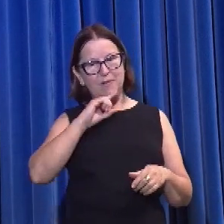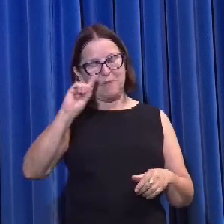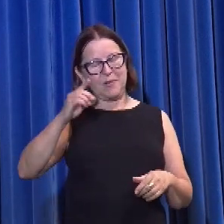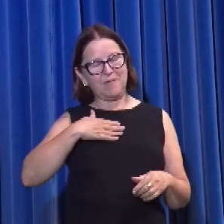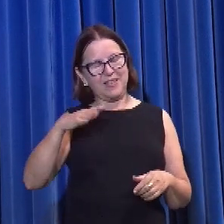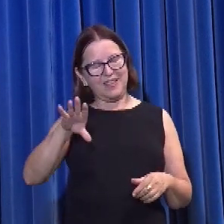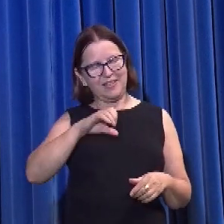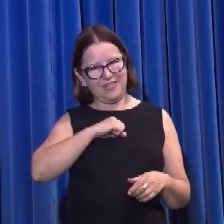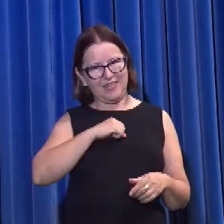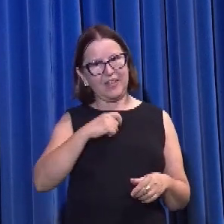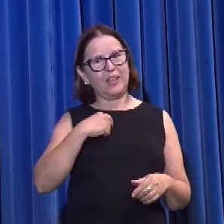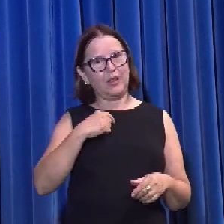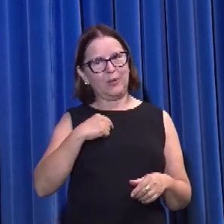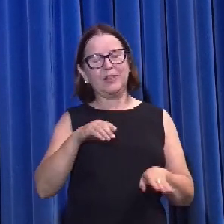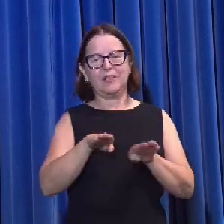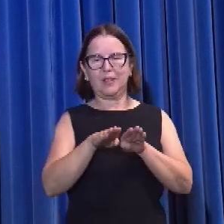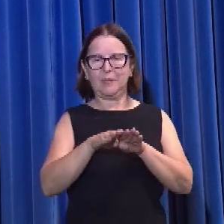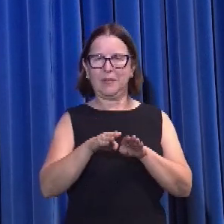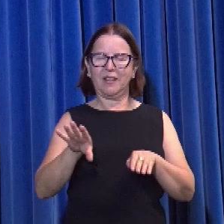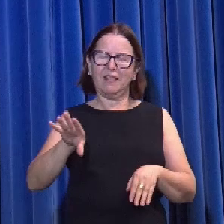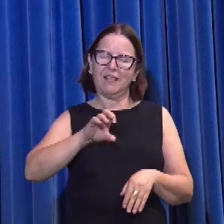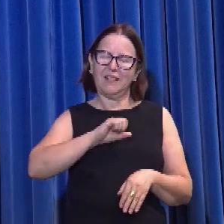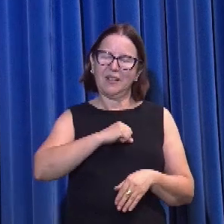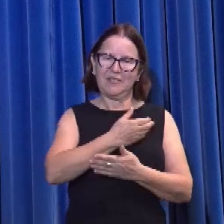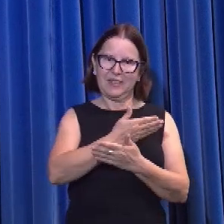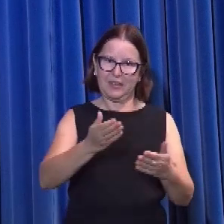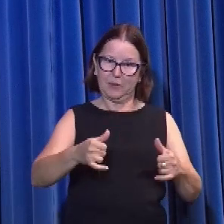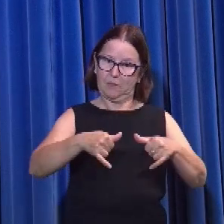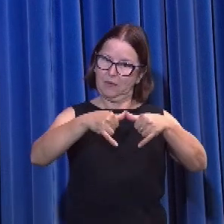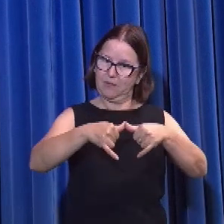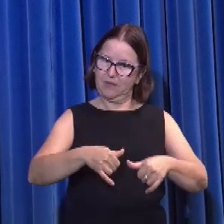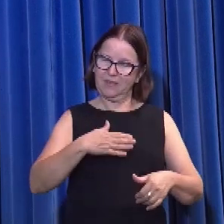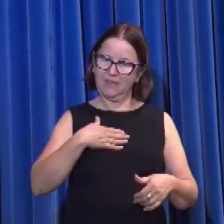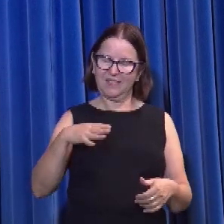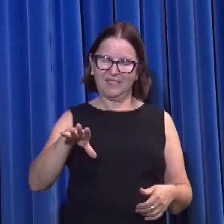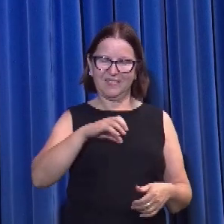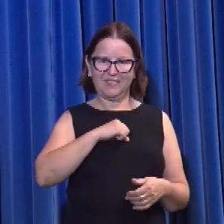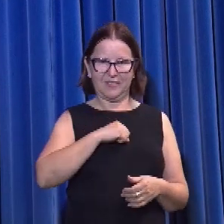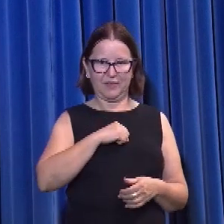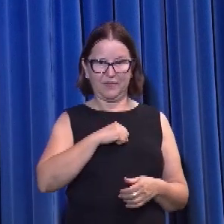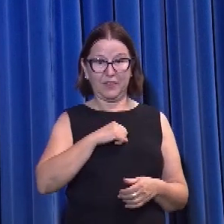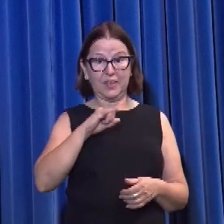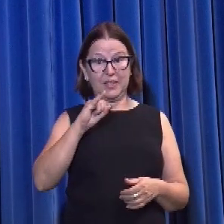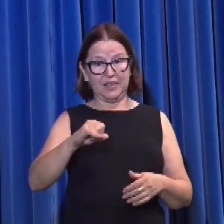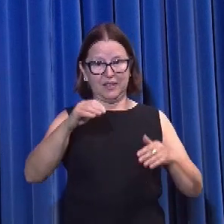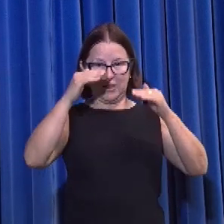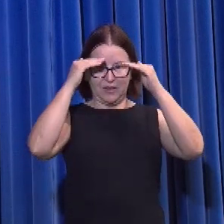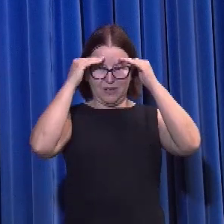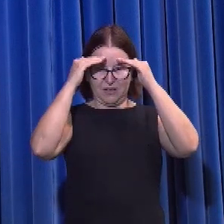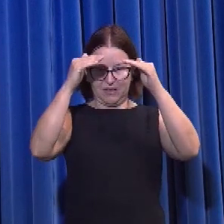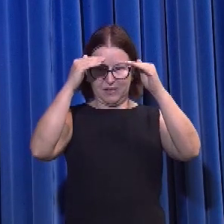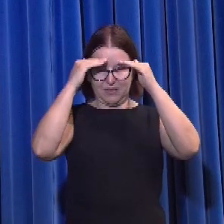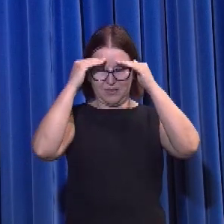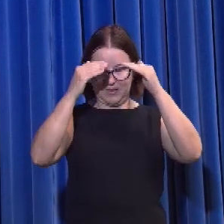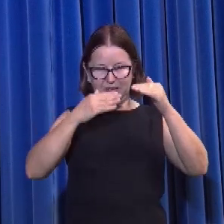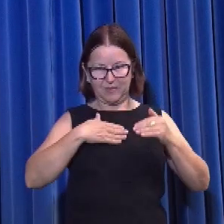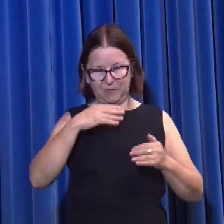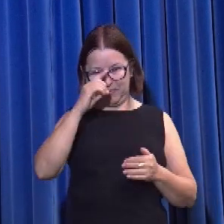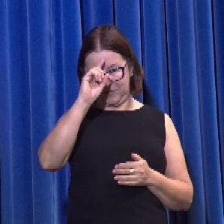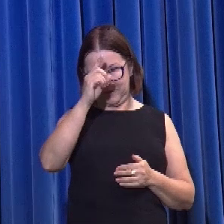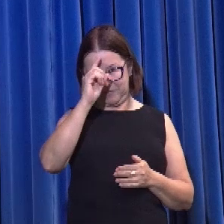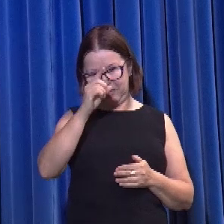eu vos amei. Permanecei no meu amor. Se guardardes os meus